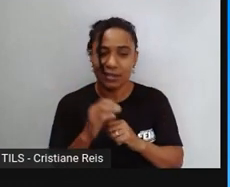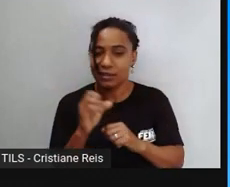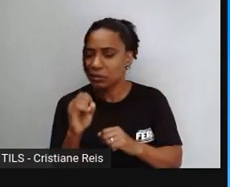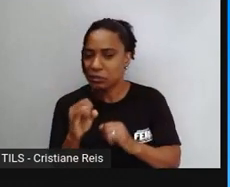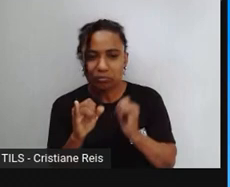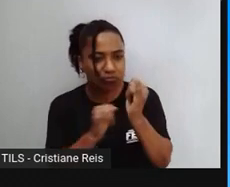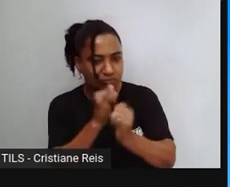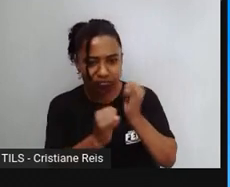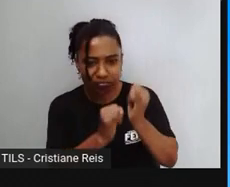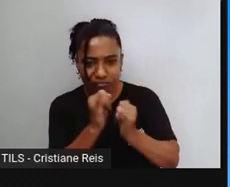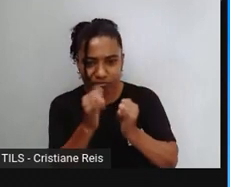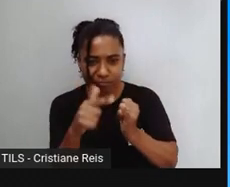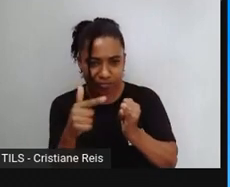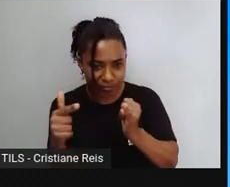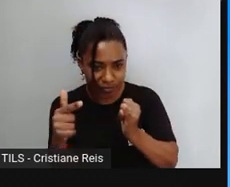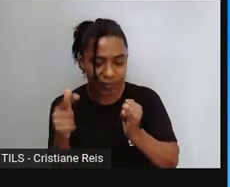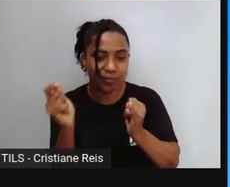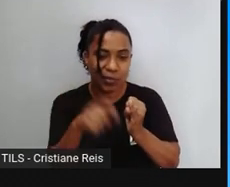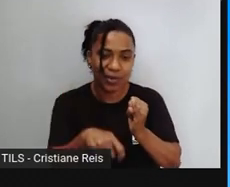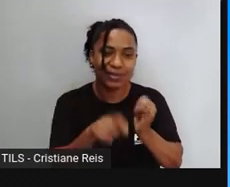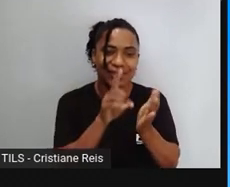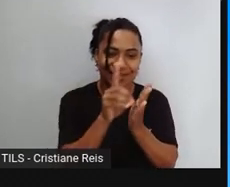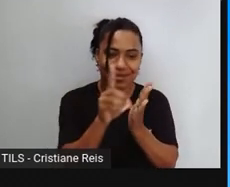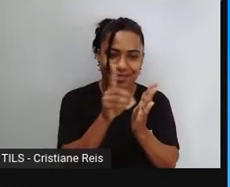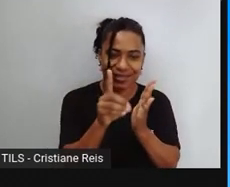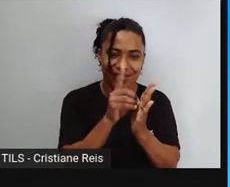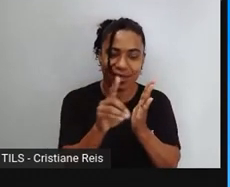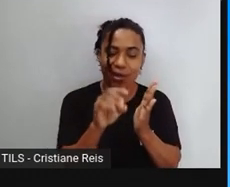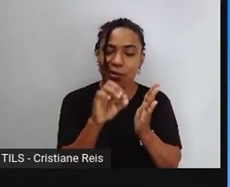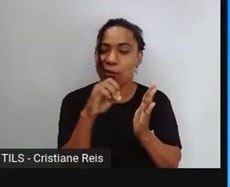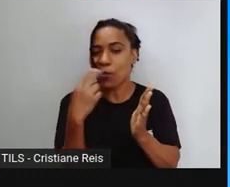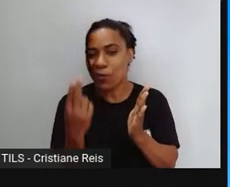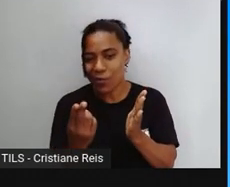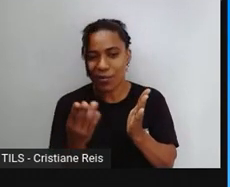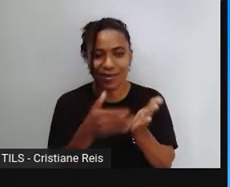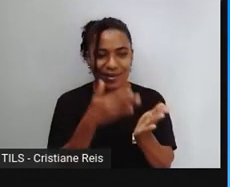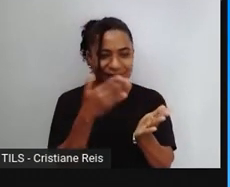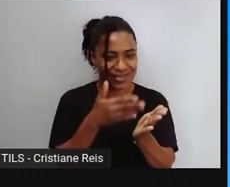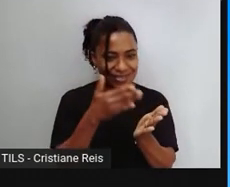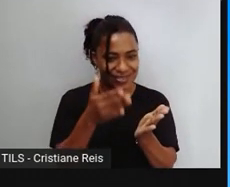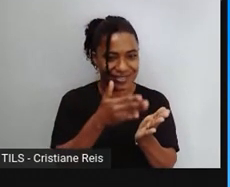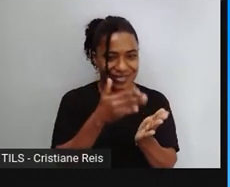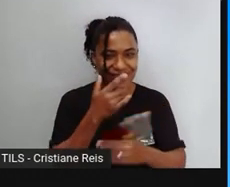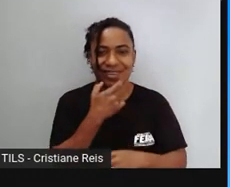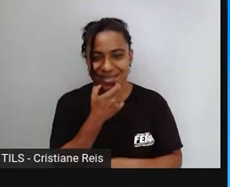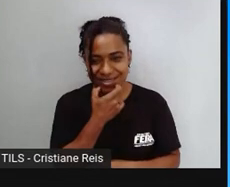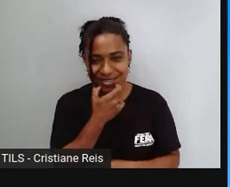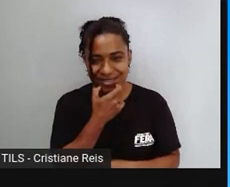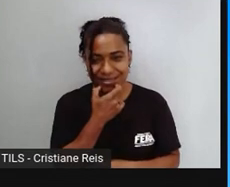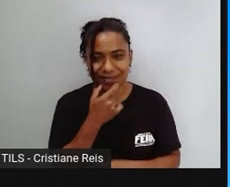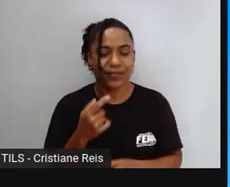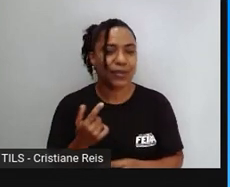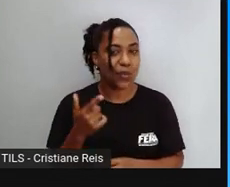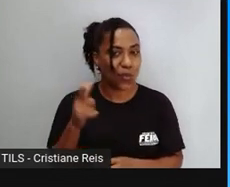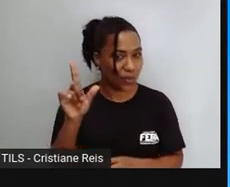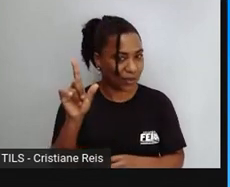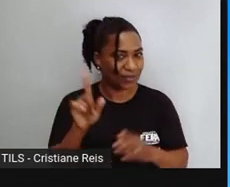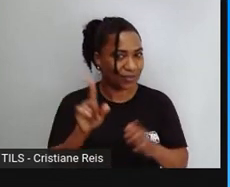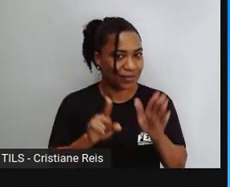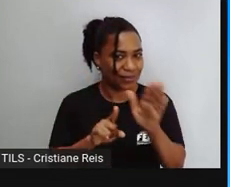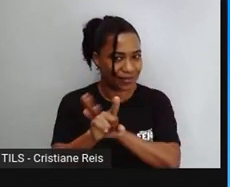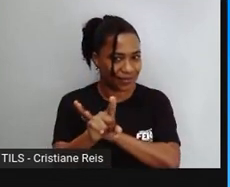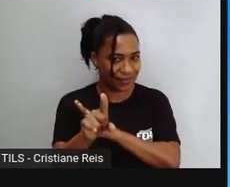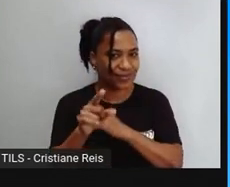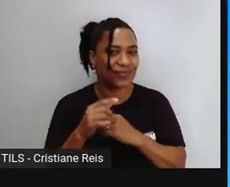que tenha o assunto, ok? E tenho mais um desafio para vocês. Vocês sabiam